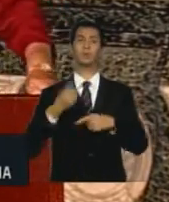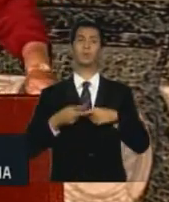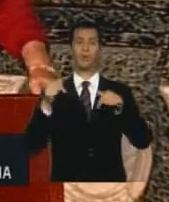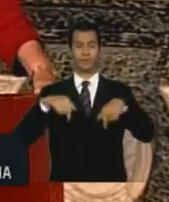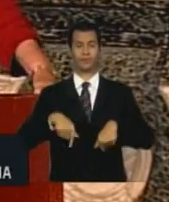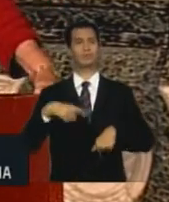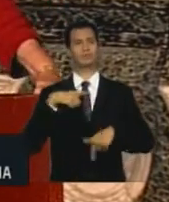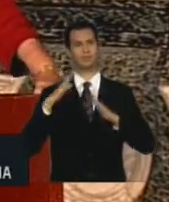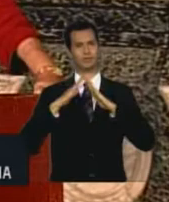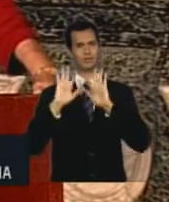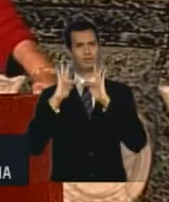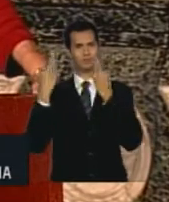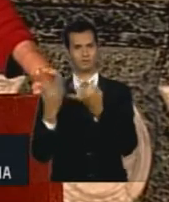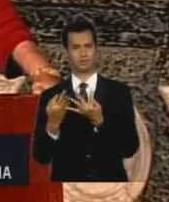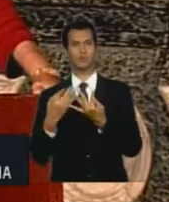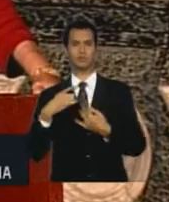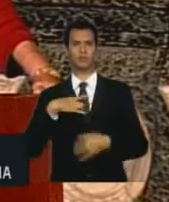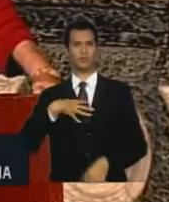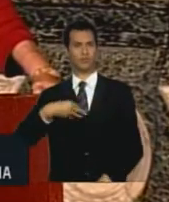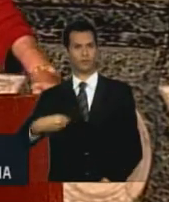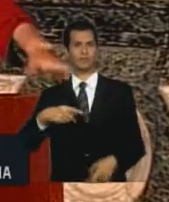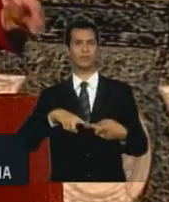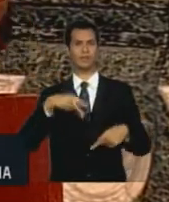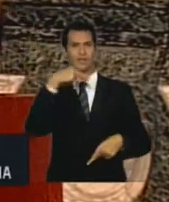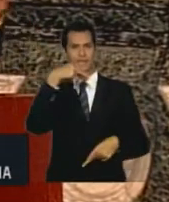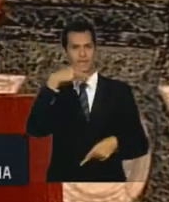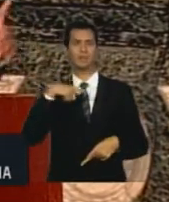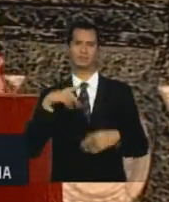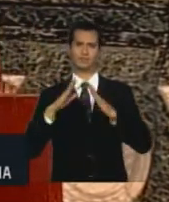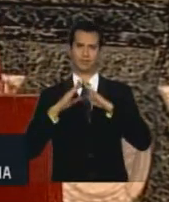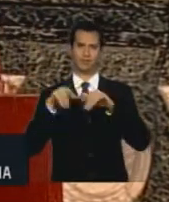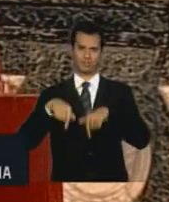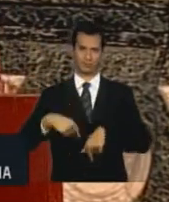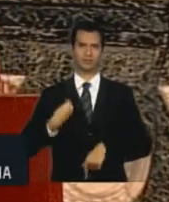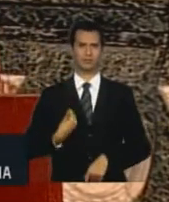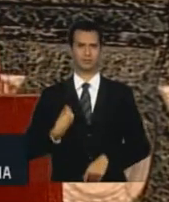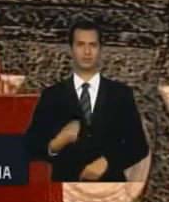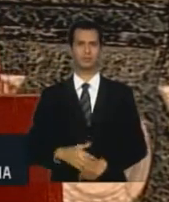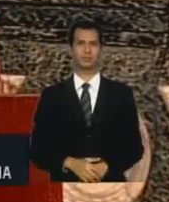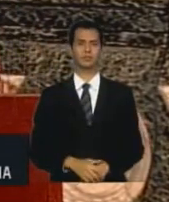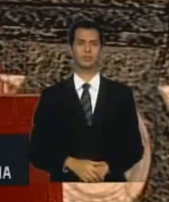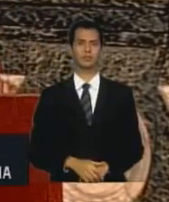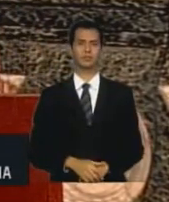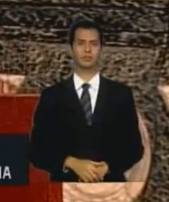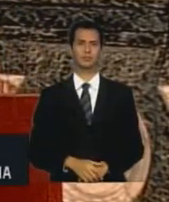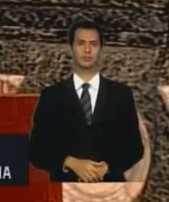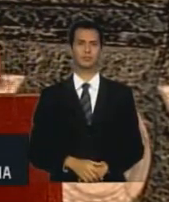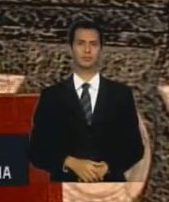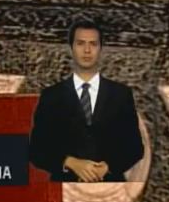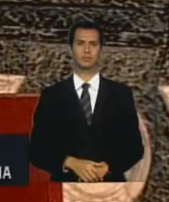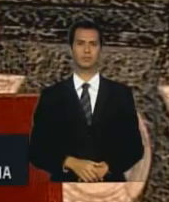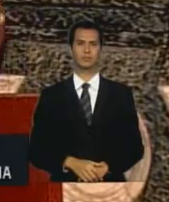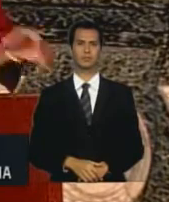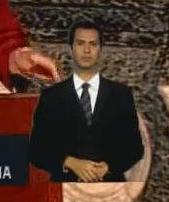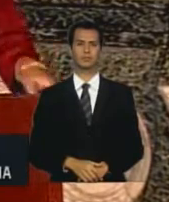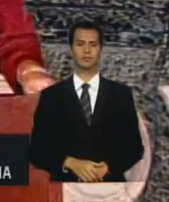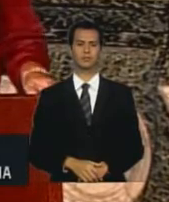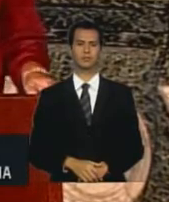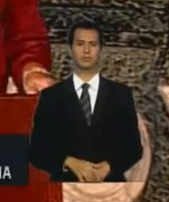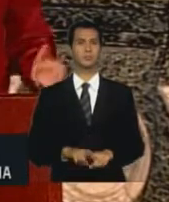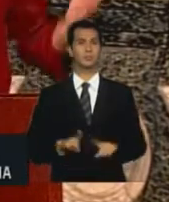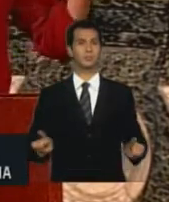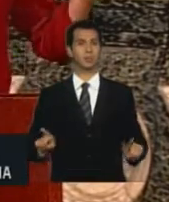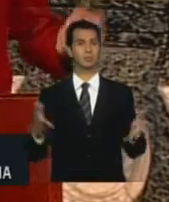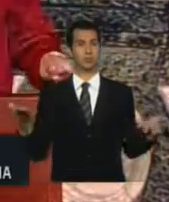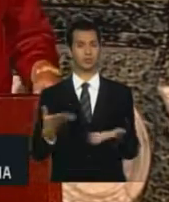minha família, minha filha e meu neto. Mas hoje eu venho com um motivo